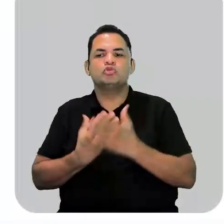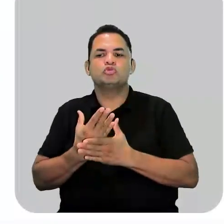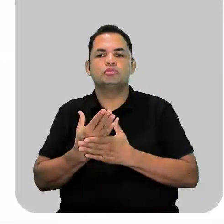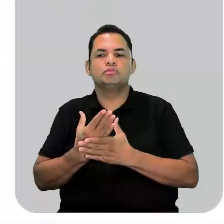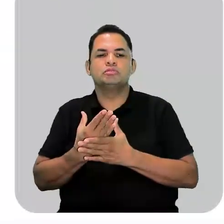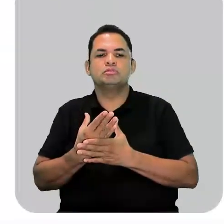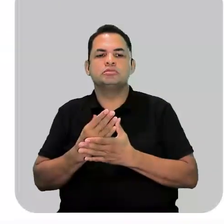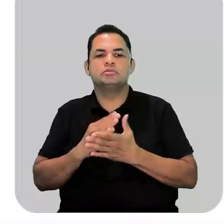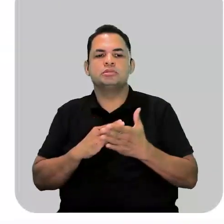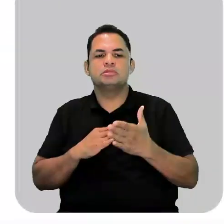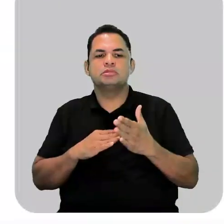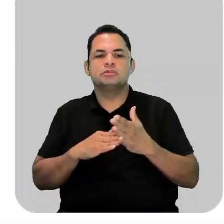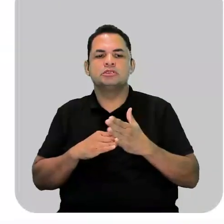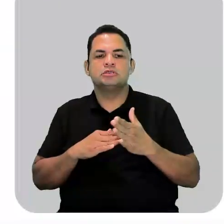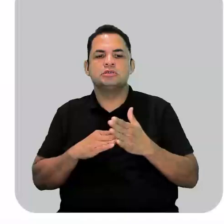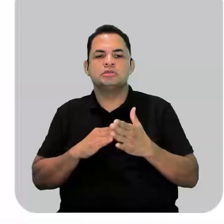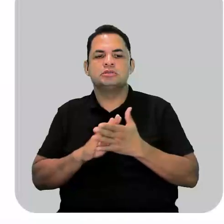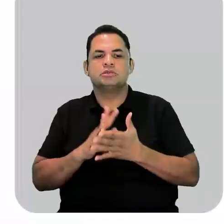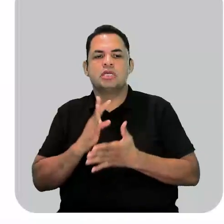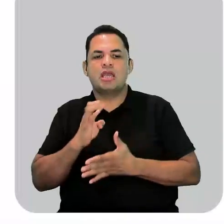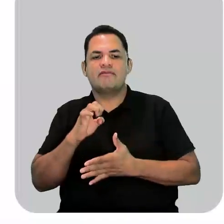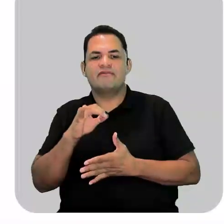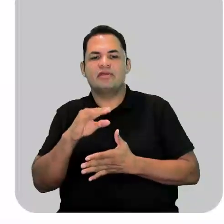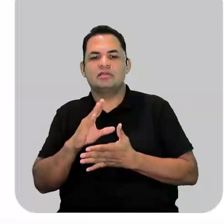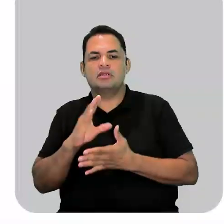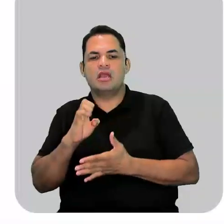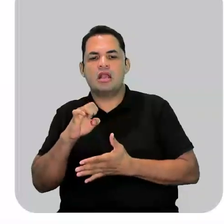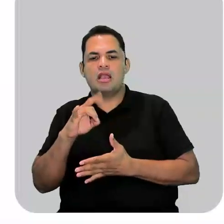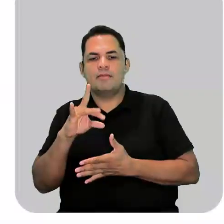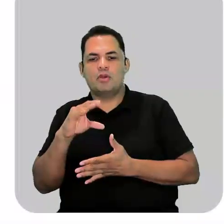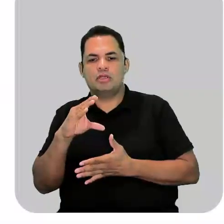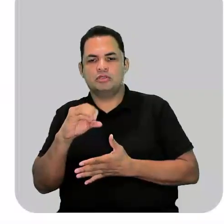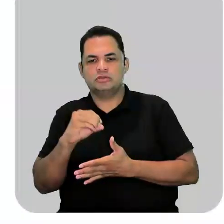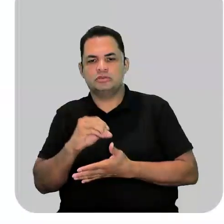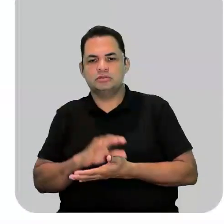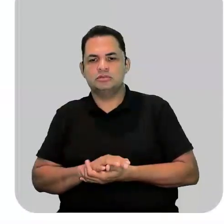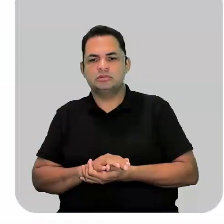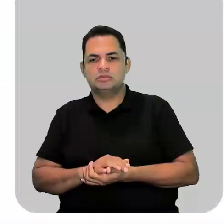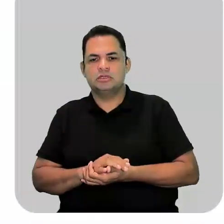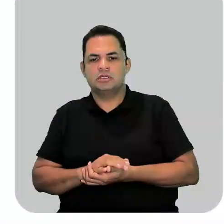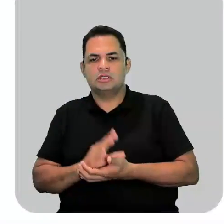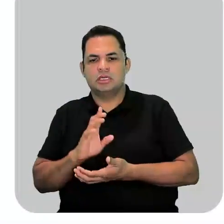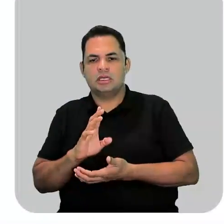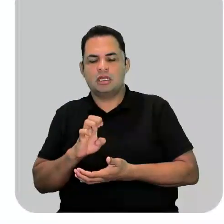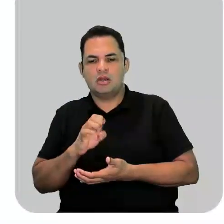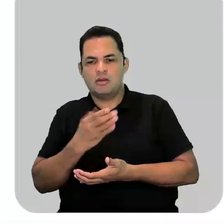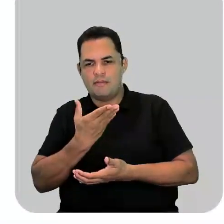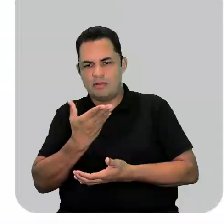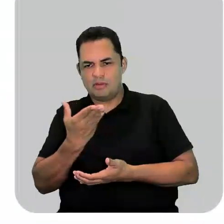decorrente da inibição dos efeitos anticatabólicos, dos